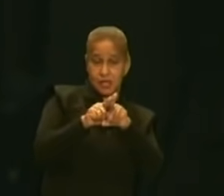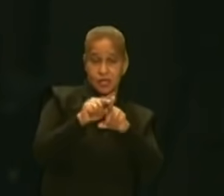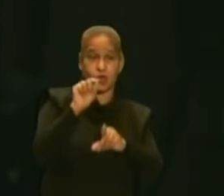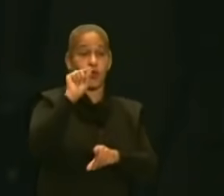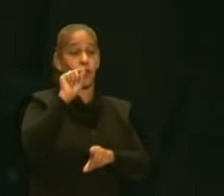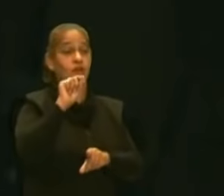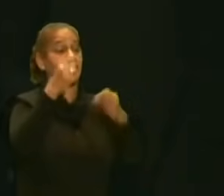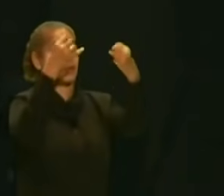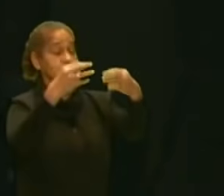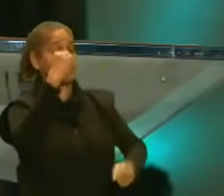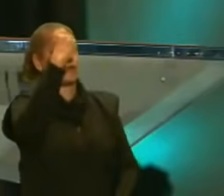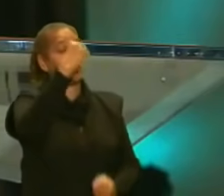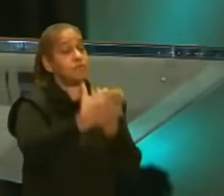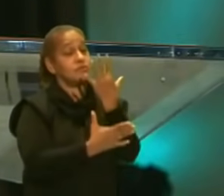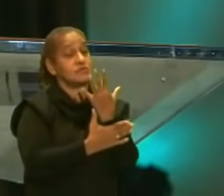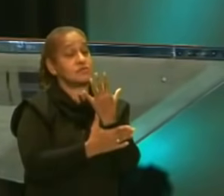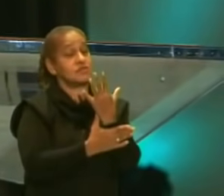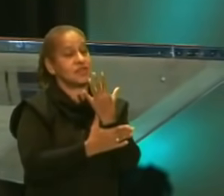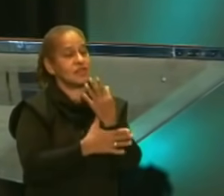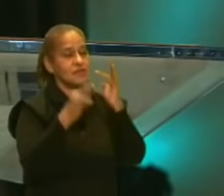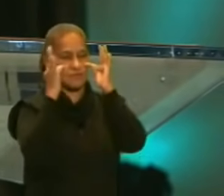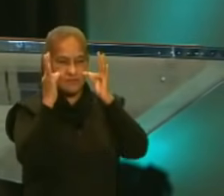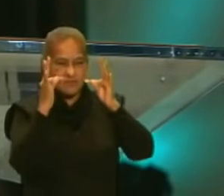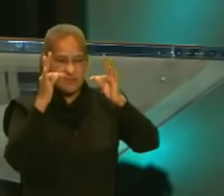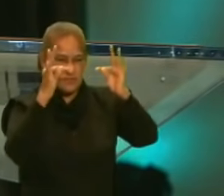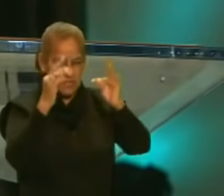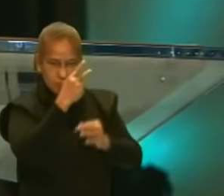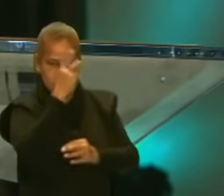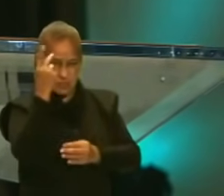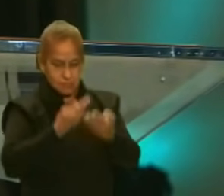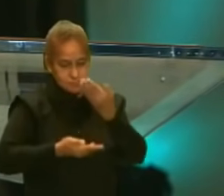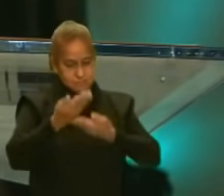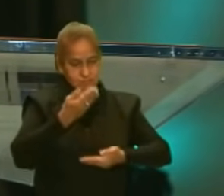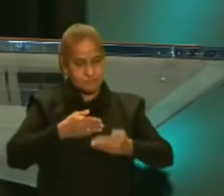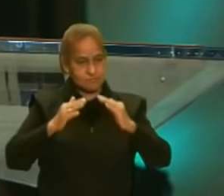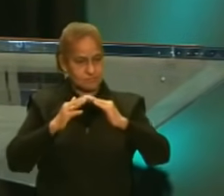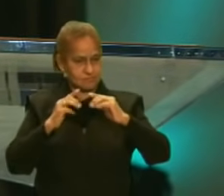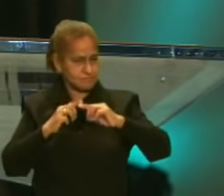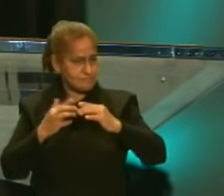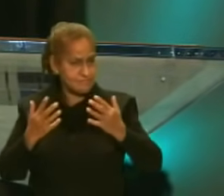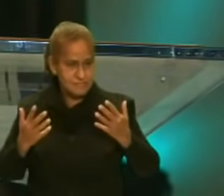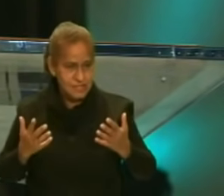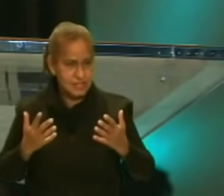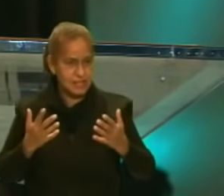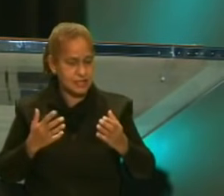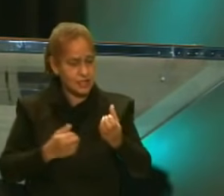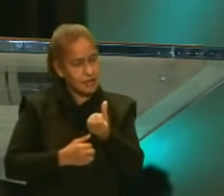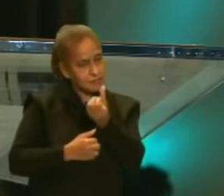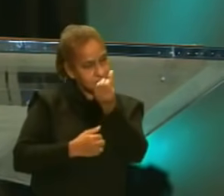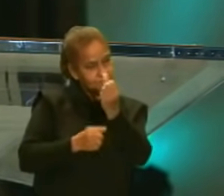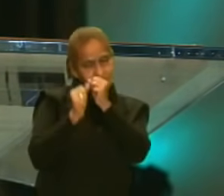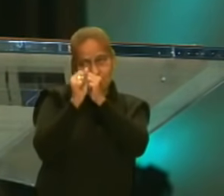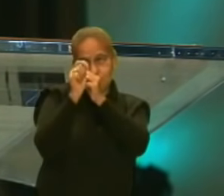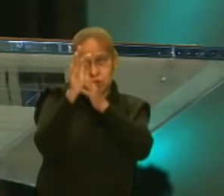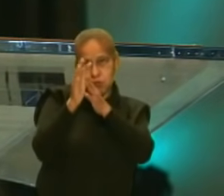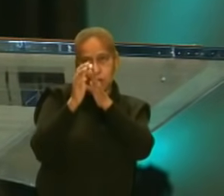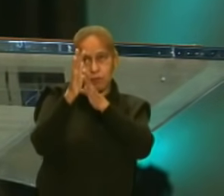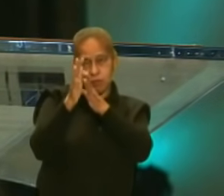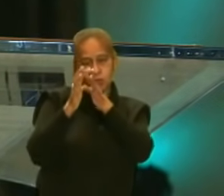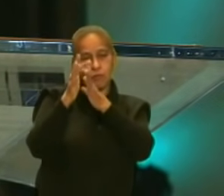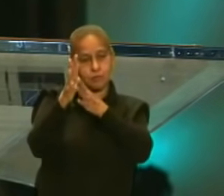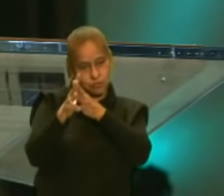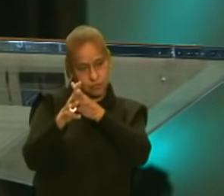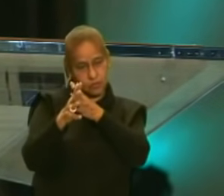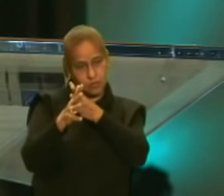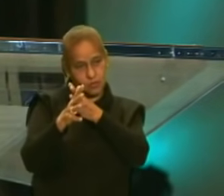surgir, durante esse testemunho da igreja, e aí estou inserindo a sexta trombeta, não é?